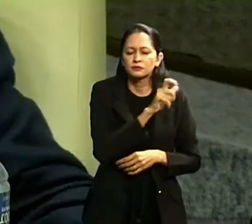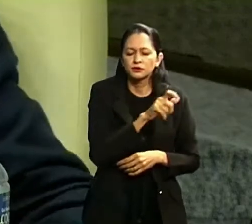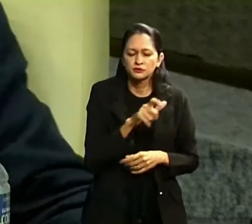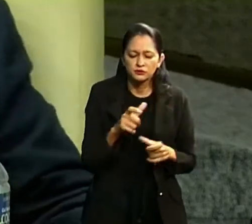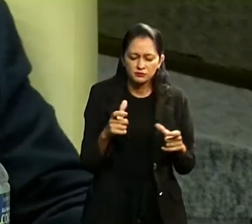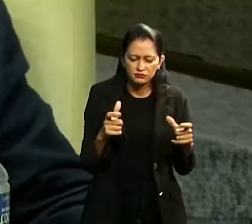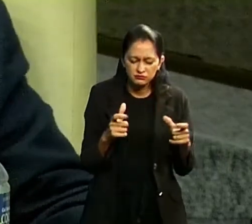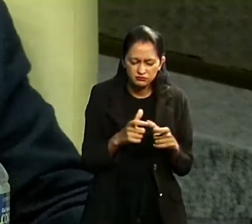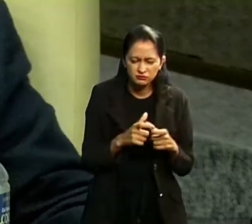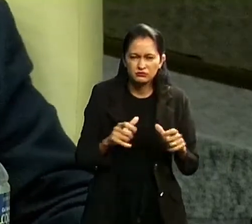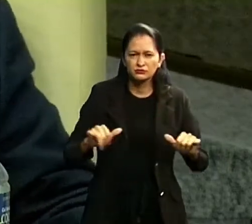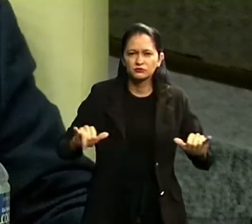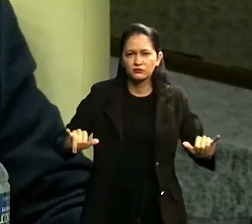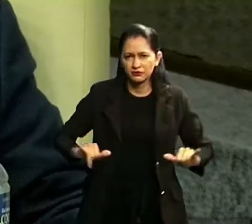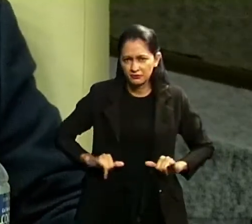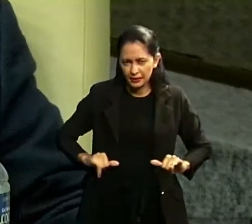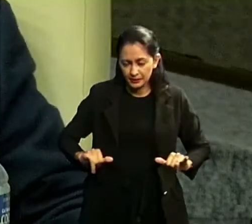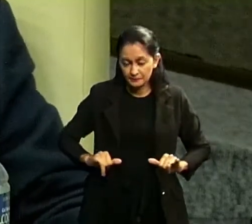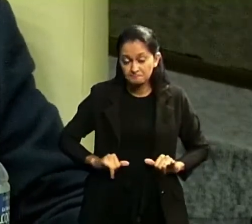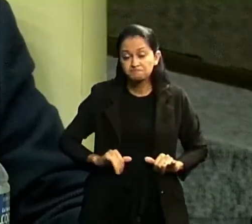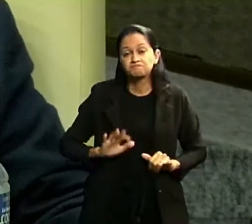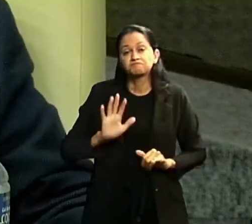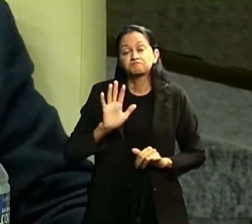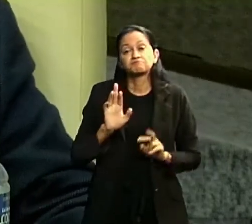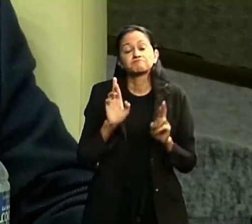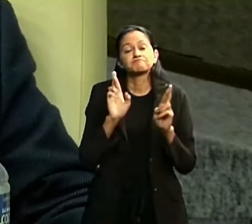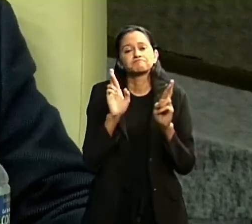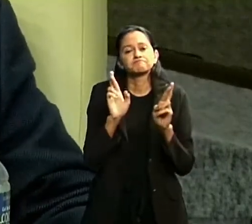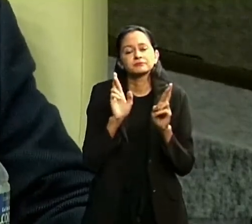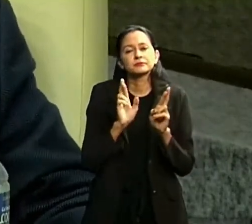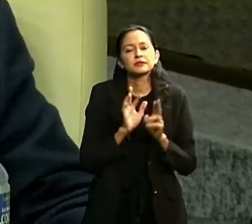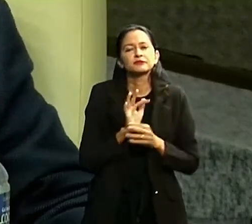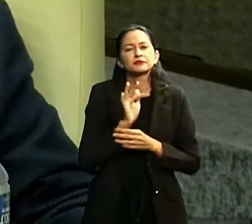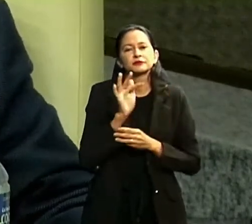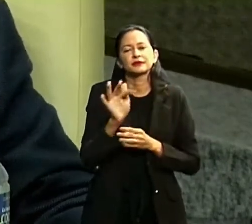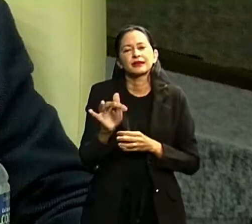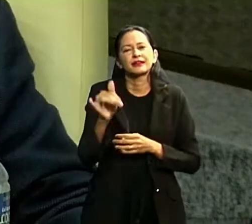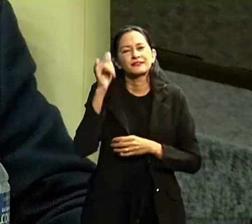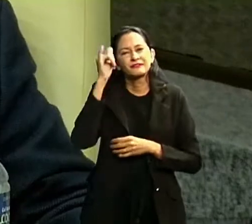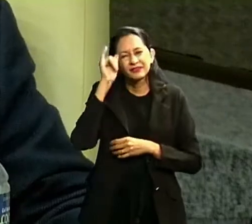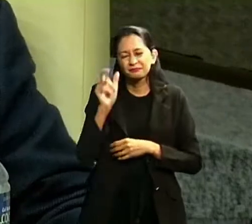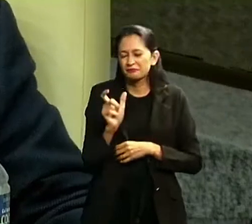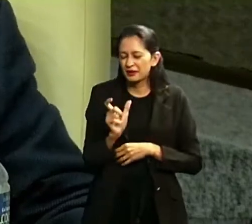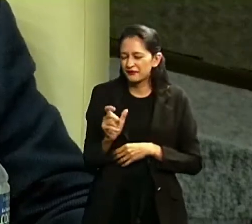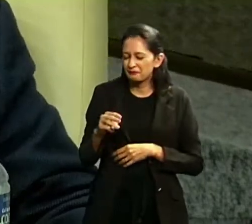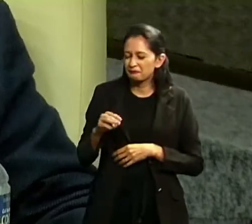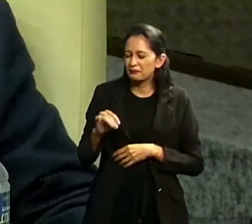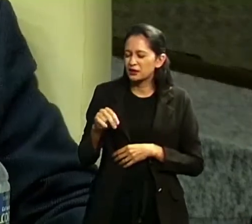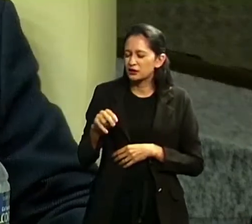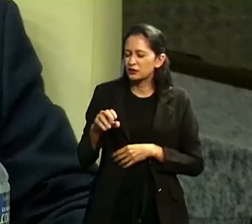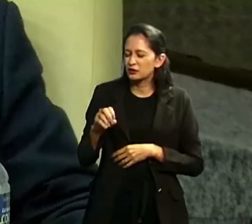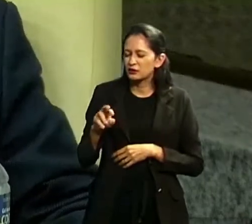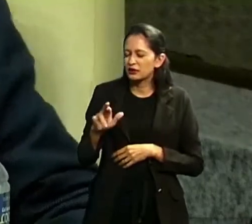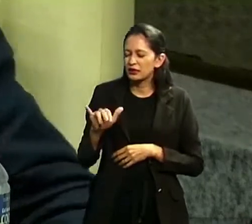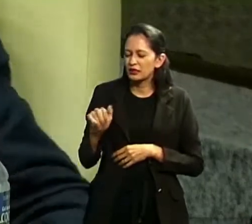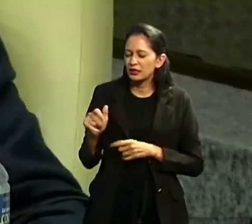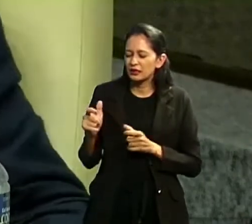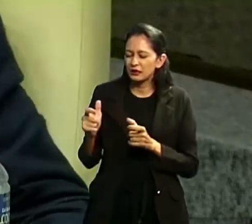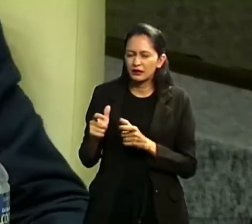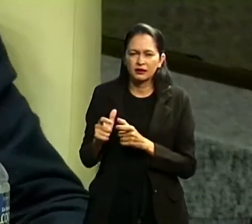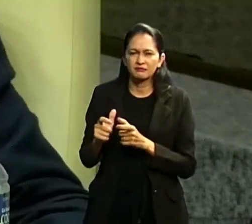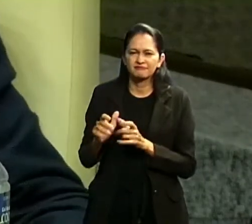muito ruim até, e nós temos que torcer para que um dia nós evitemos essa palavra de minoria. A sociedade tem que entender